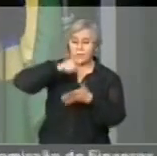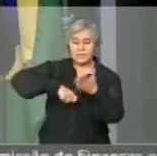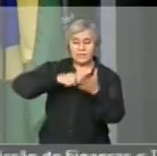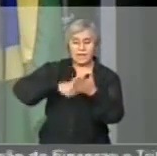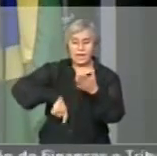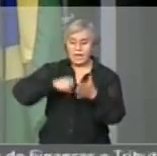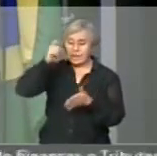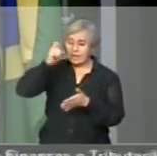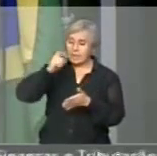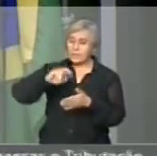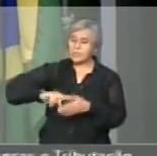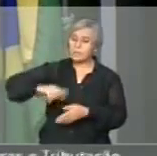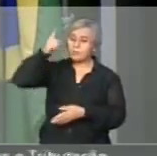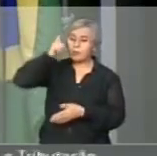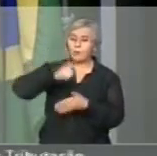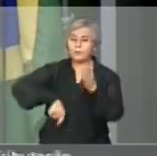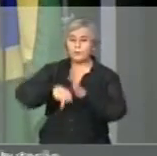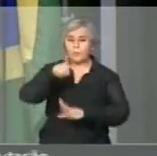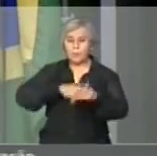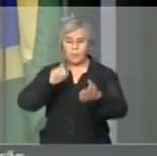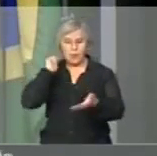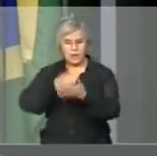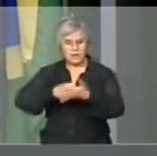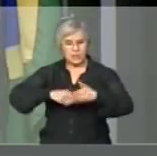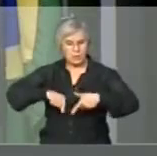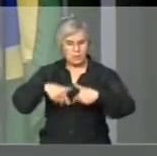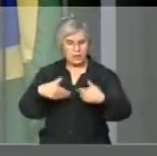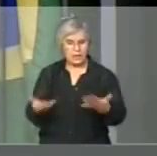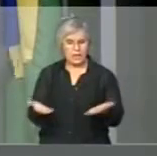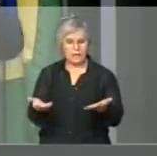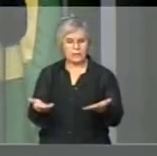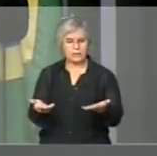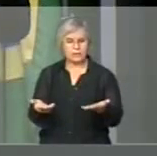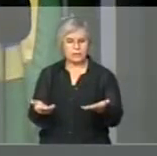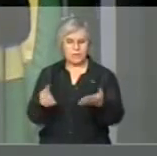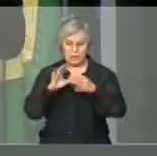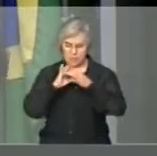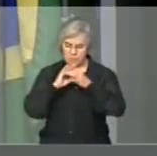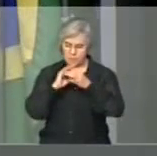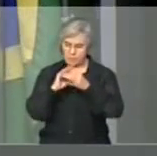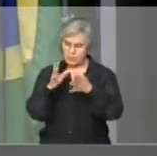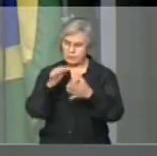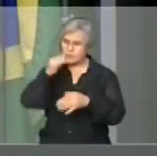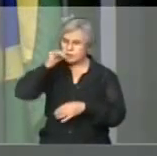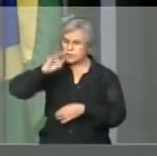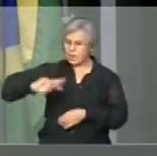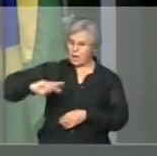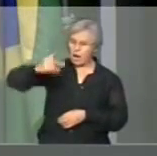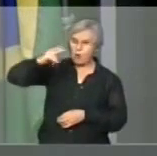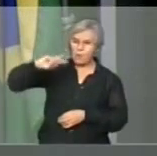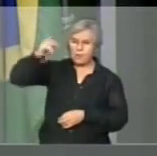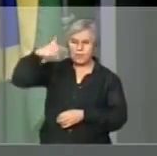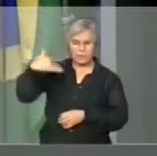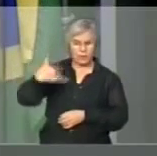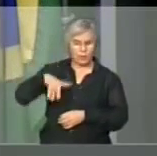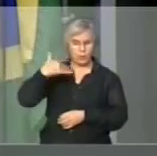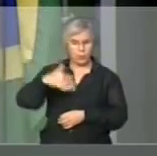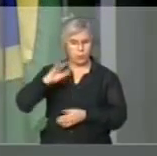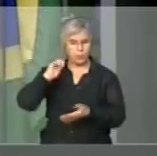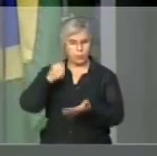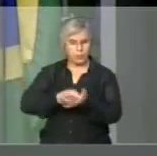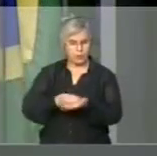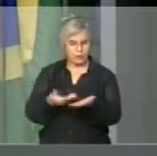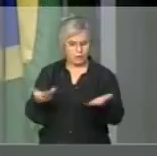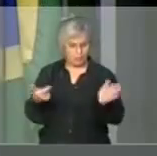a população, ver a perda do emprego, permitir um aumento da tarifa de energia, ou como essa